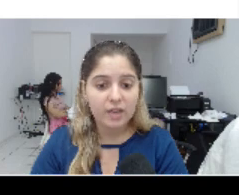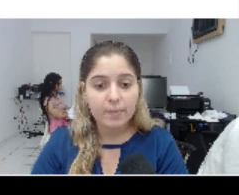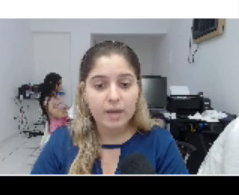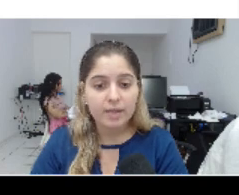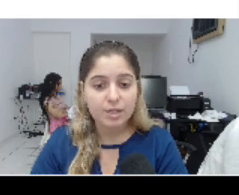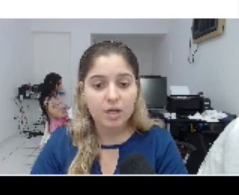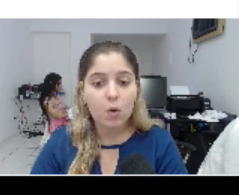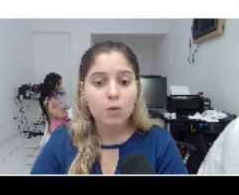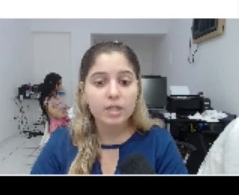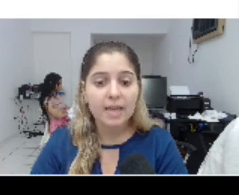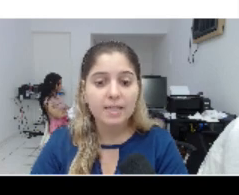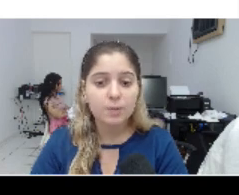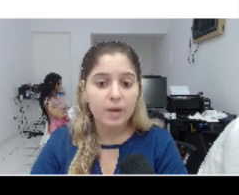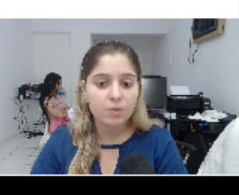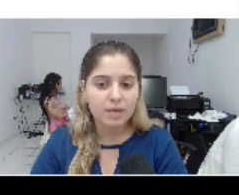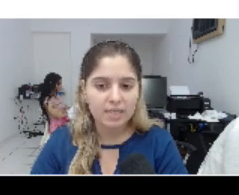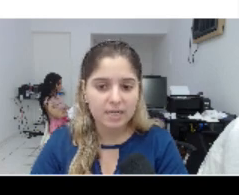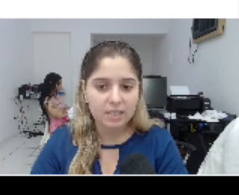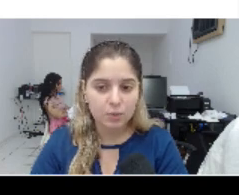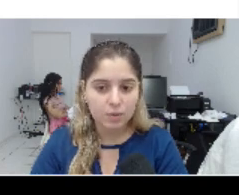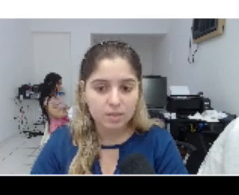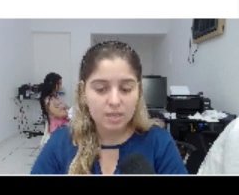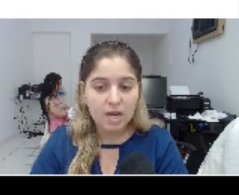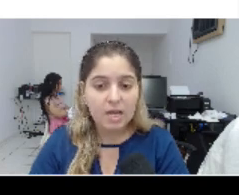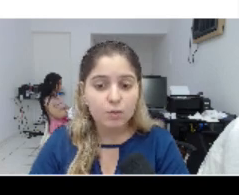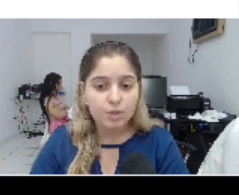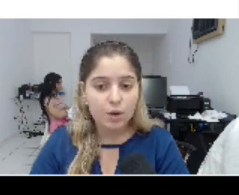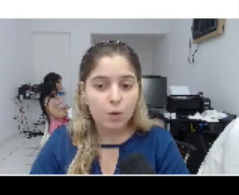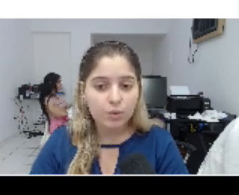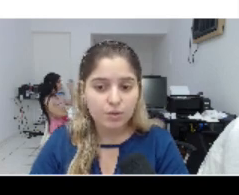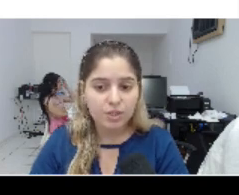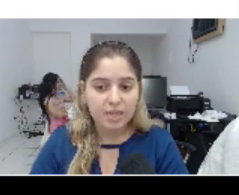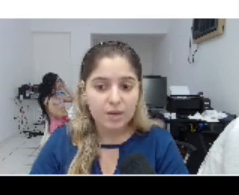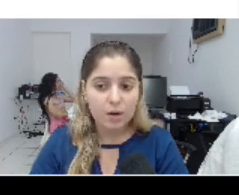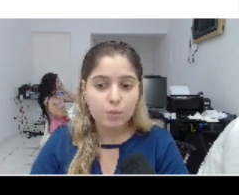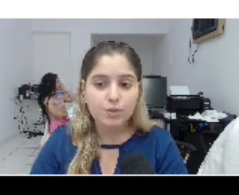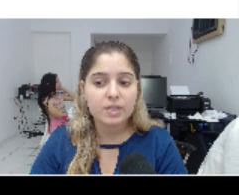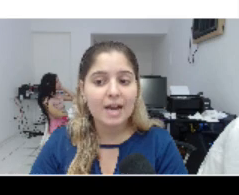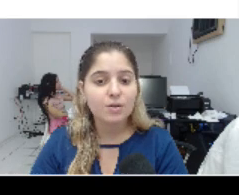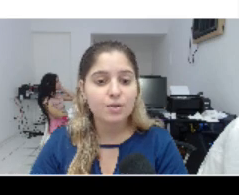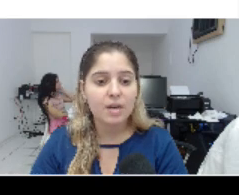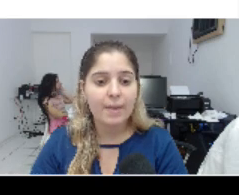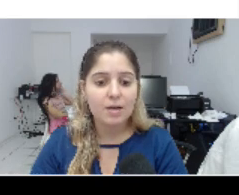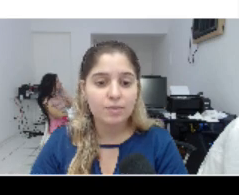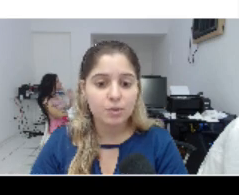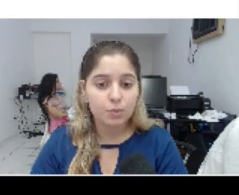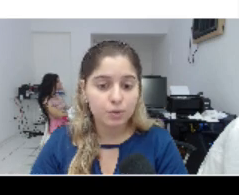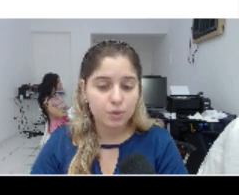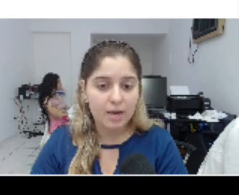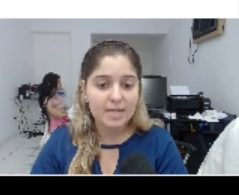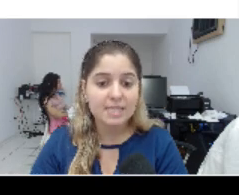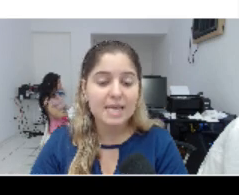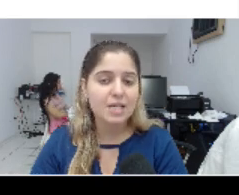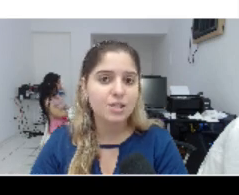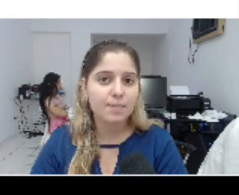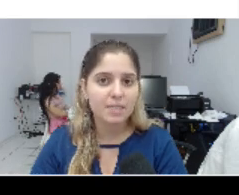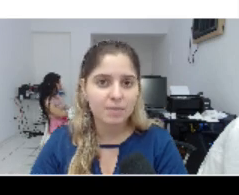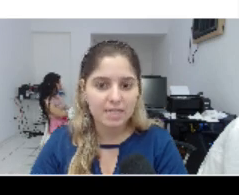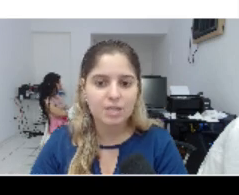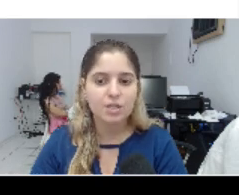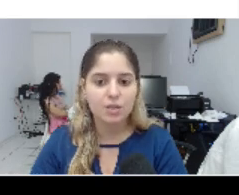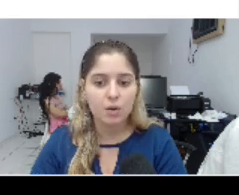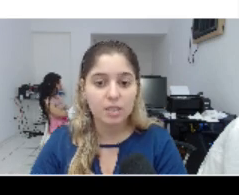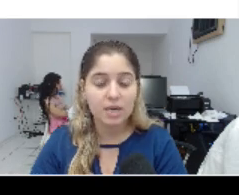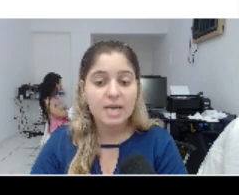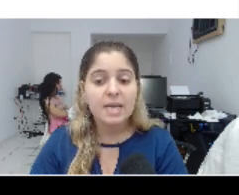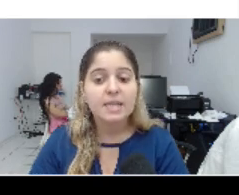Rosa Weber destacou que, a despeito das agressões do dia 8 de janeiro, a continuidade dos trabalhos institucionais nesta mesma